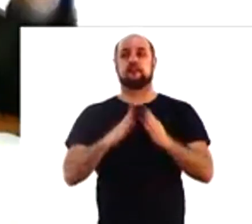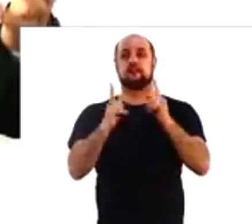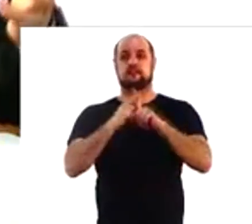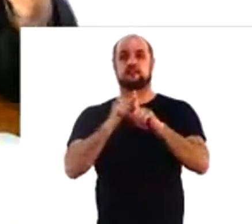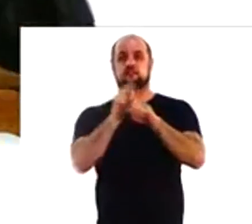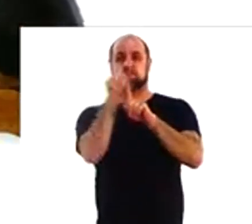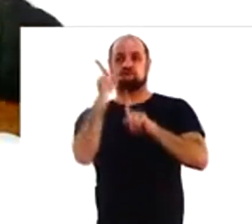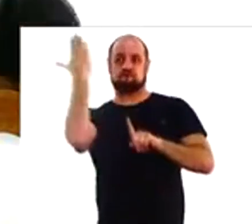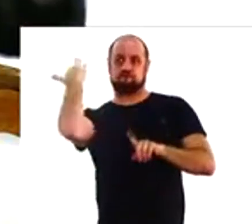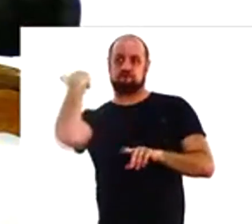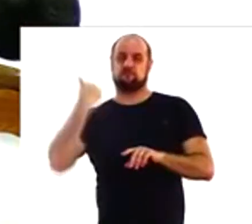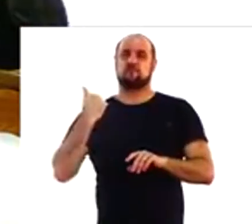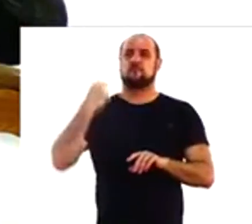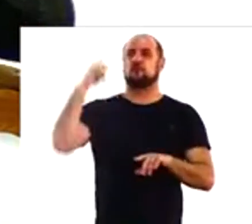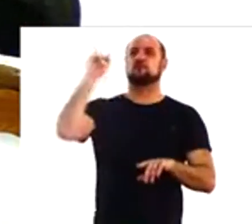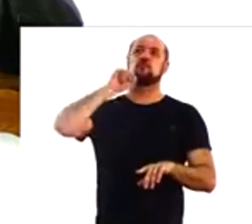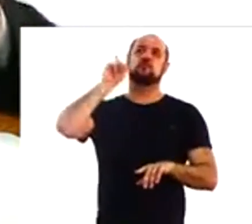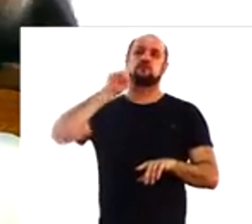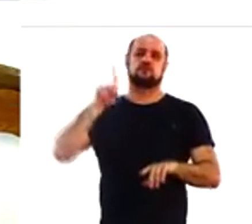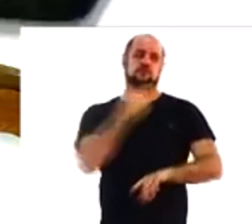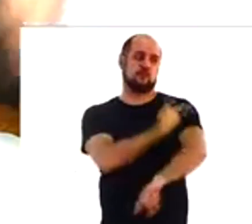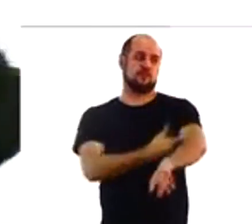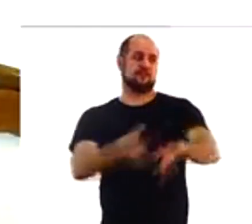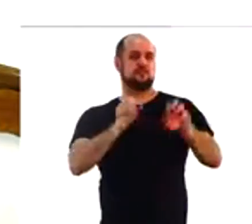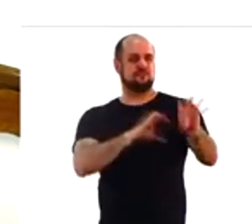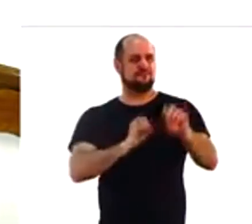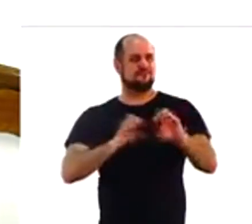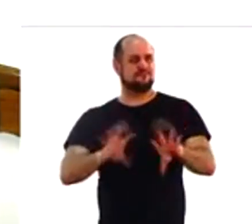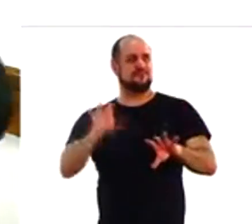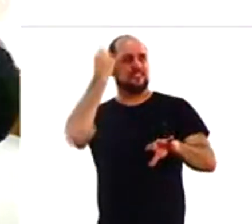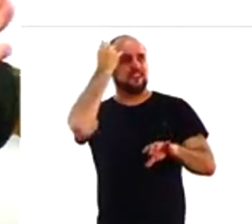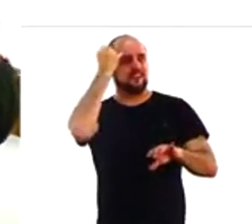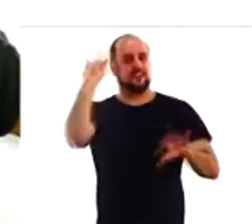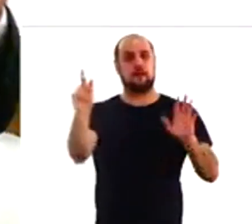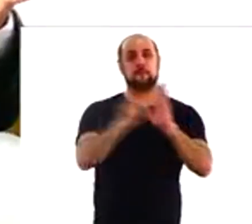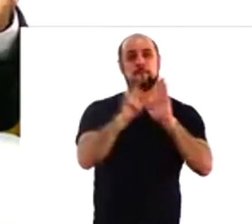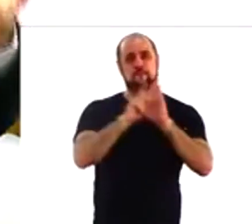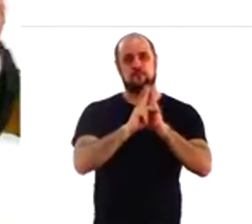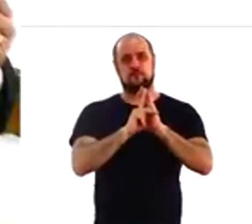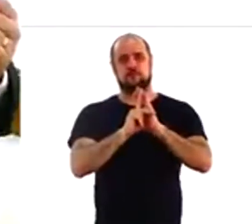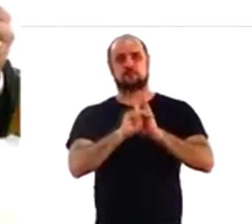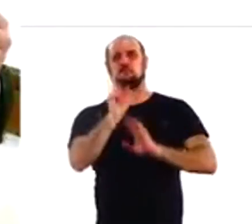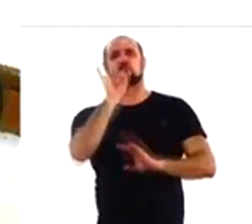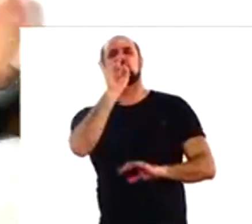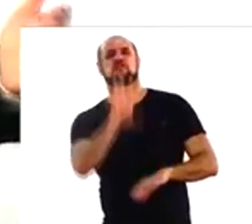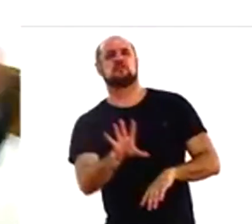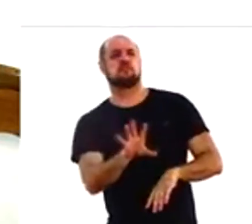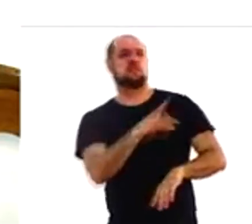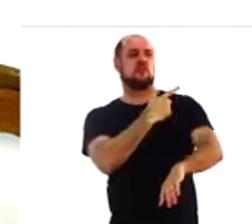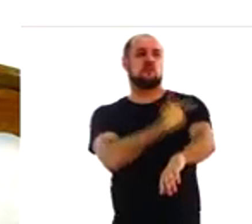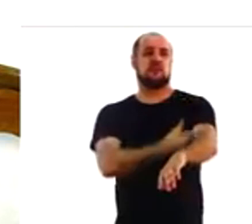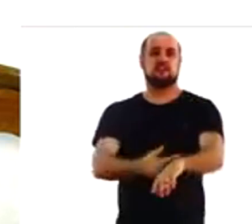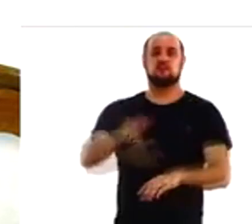tanto lutaram para que a educação fosse sempre por princípios no mundo. E as educações não fossem educações